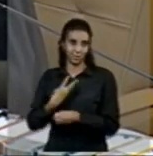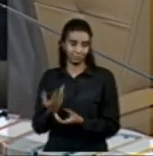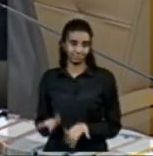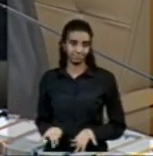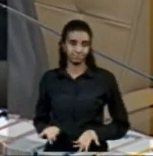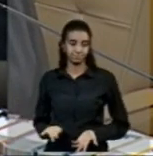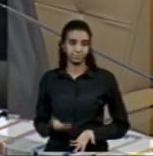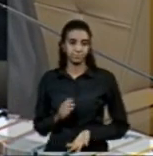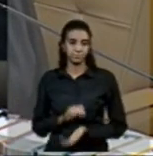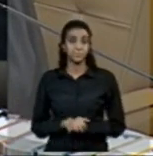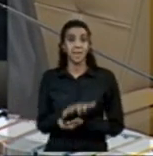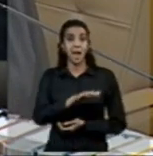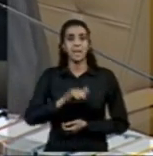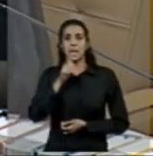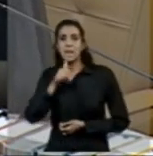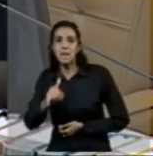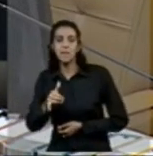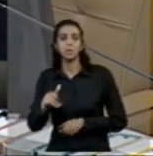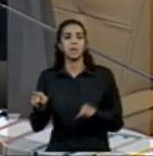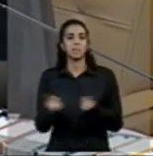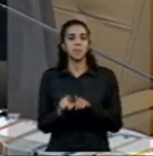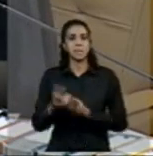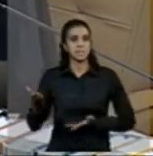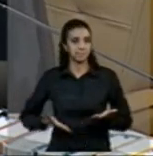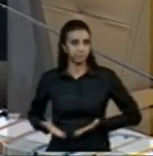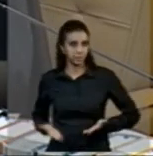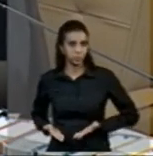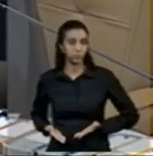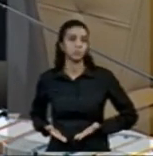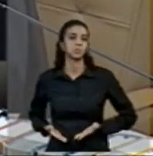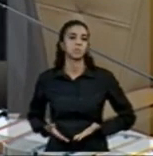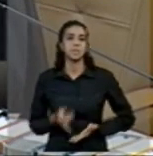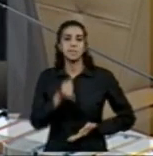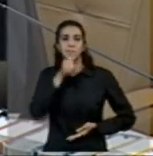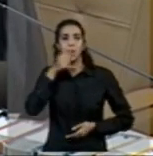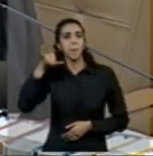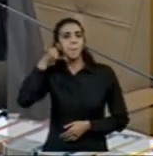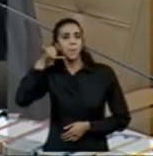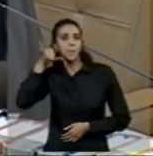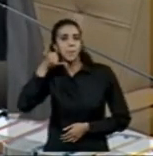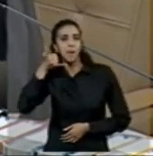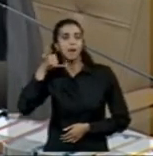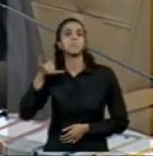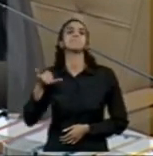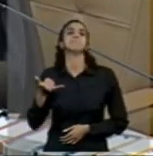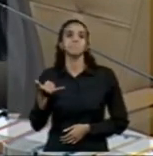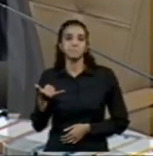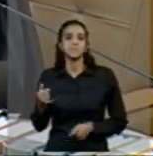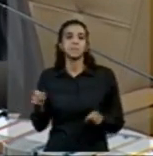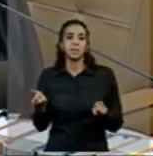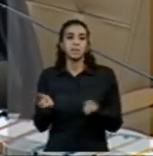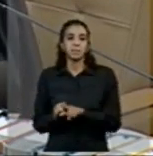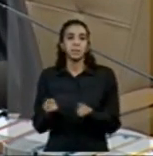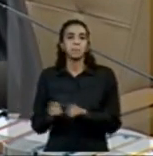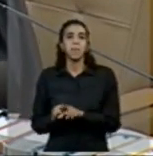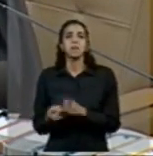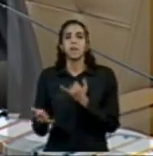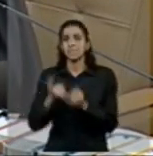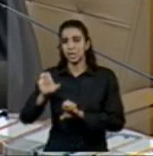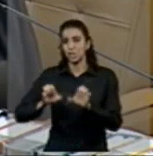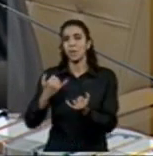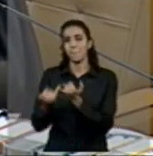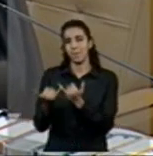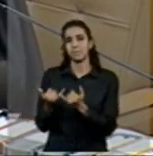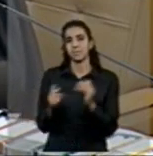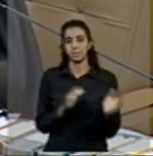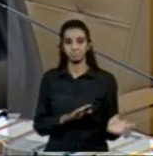terceirizados. Setor elétrico e até mesmo o setor de serviços, como teleatendimento, conduzem a conclusões similares.